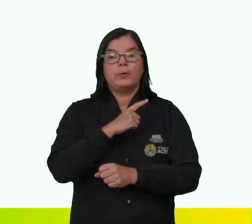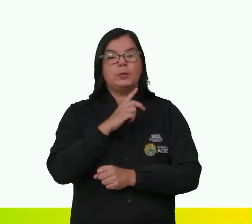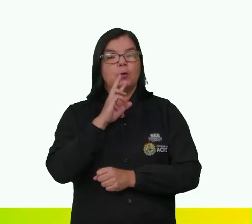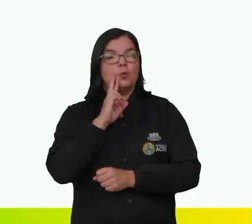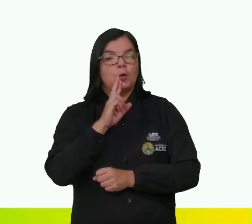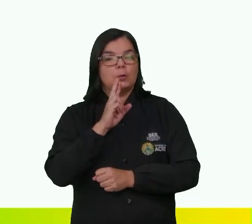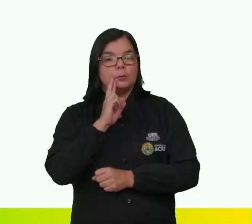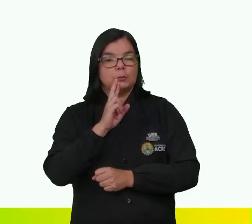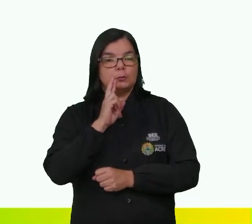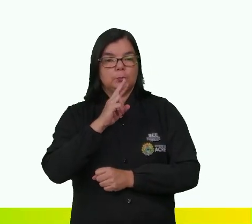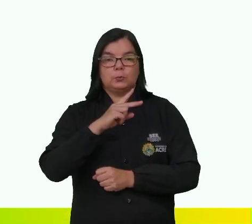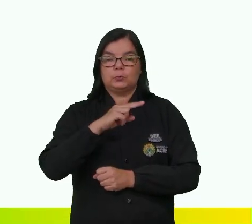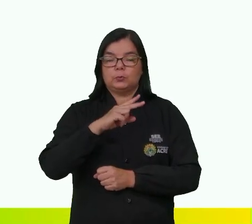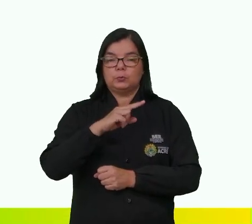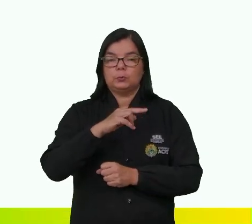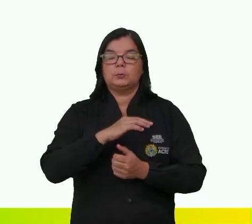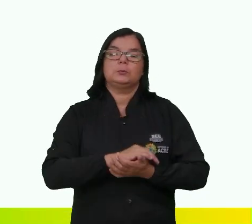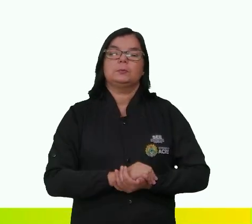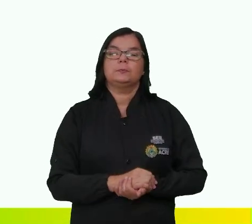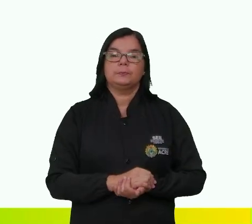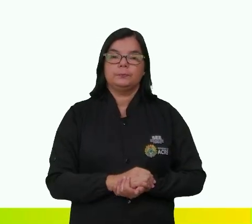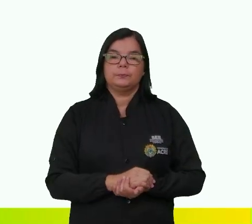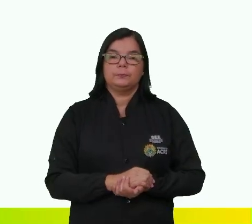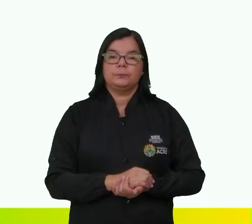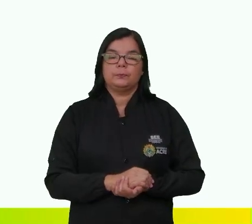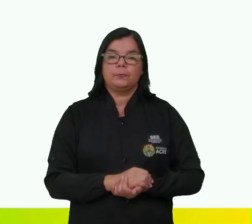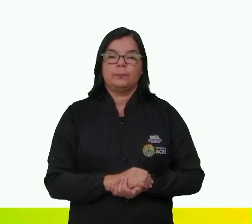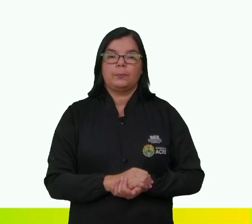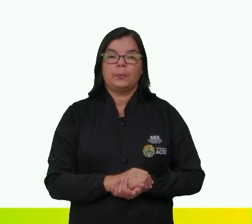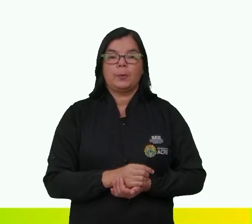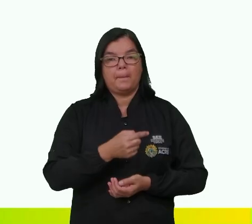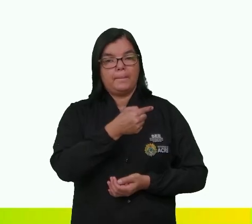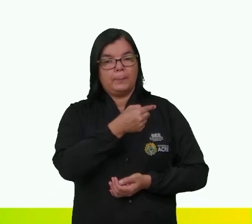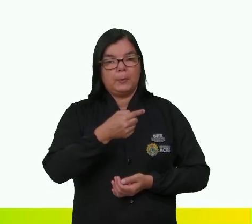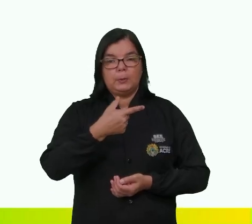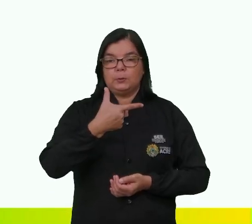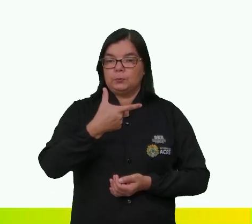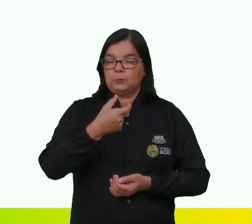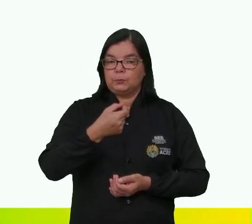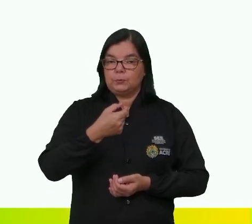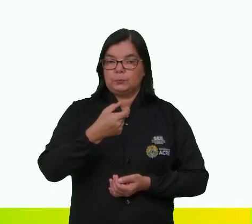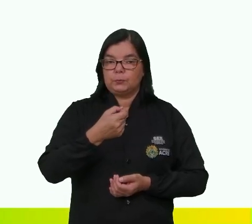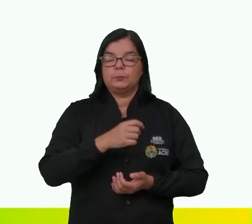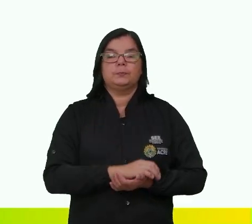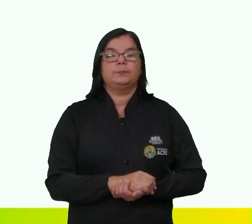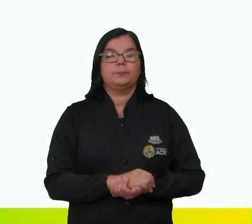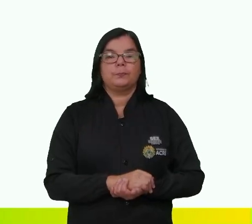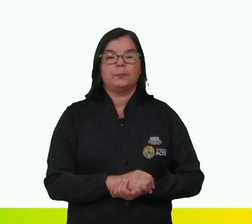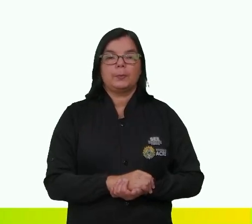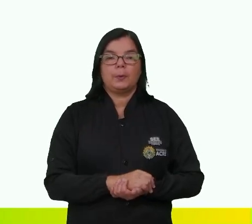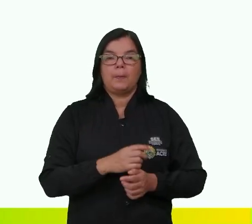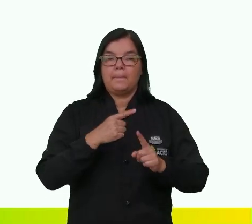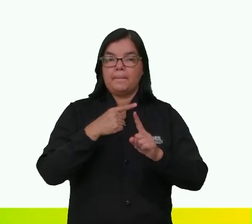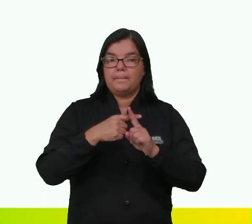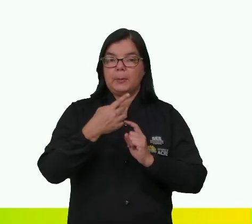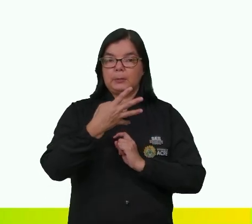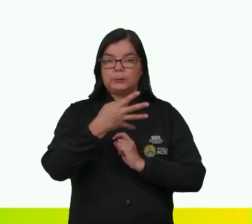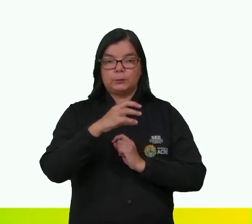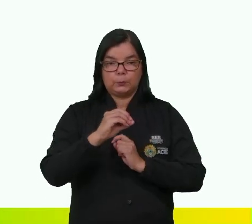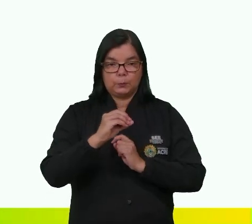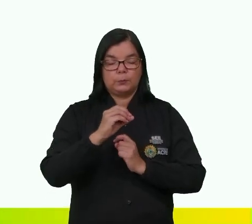obter aqui menos 20 e aqui, nessa outra